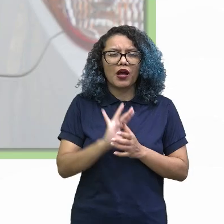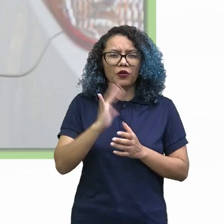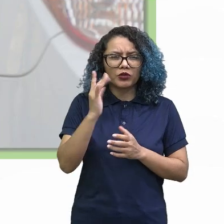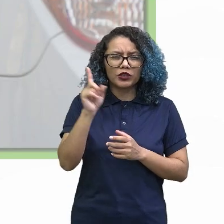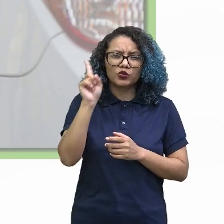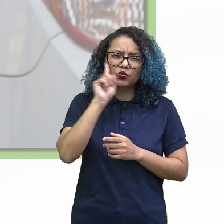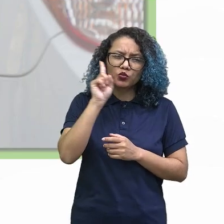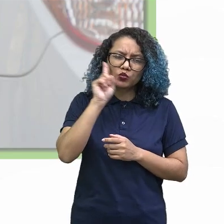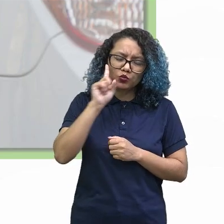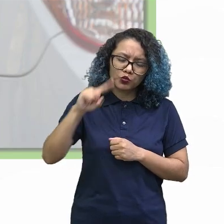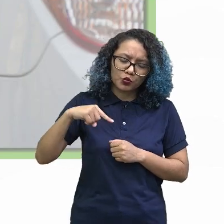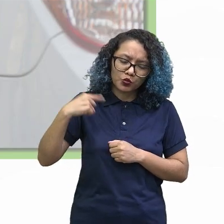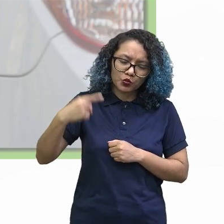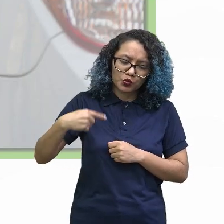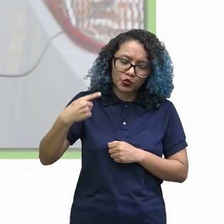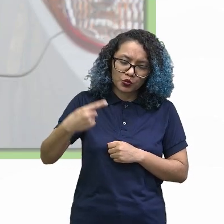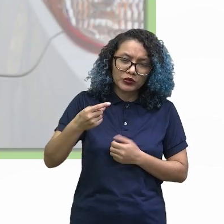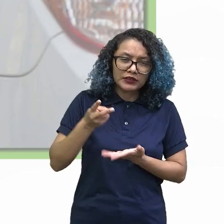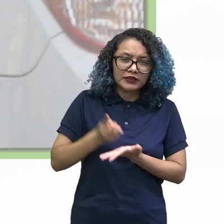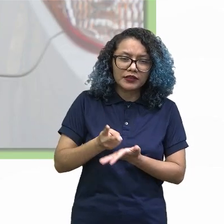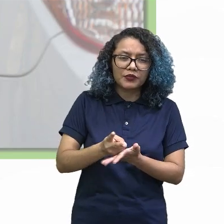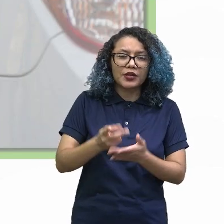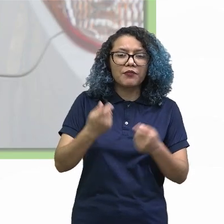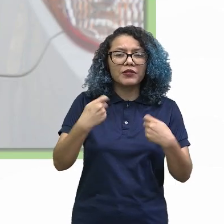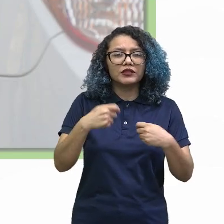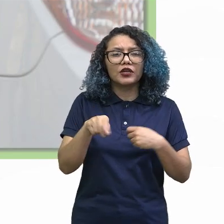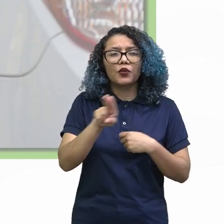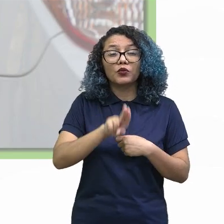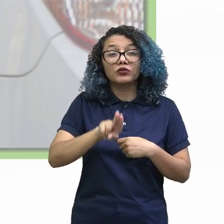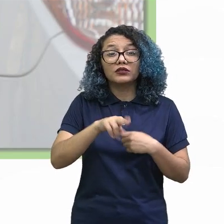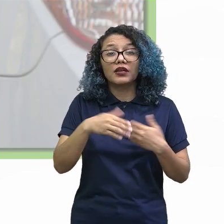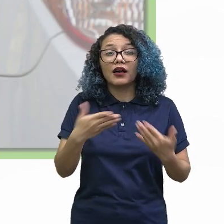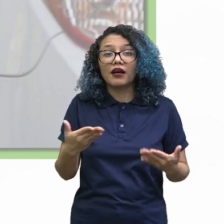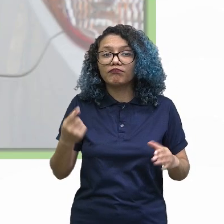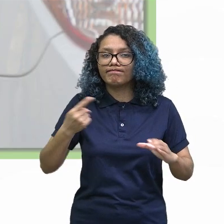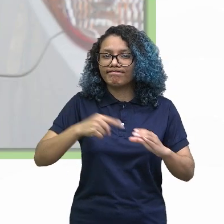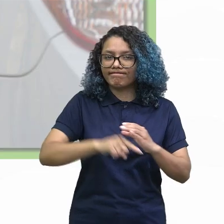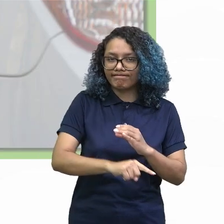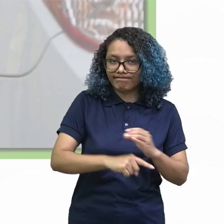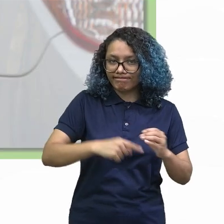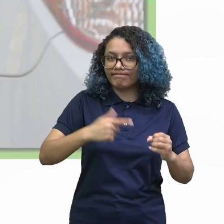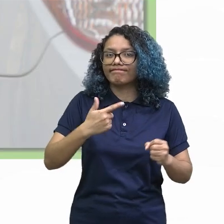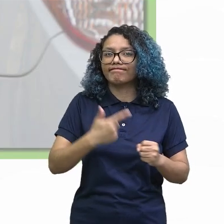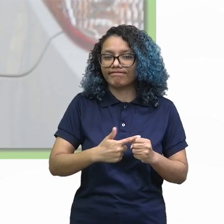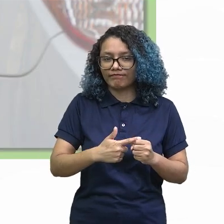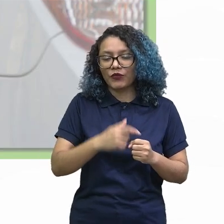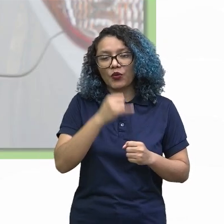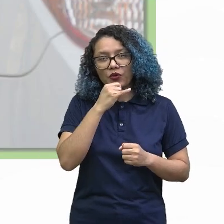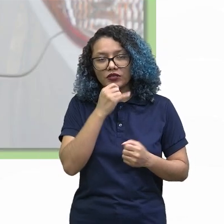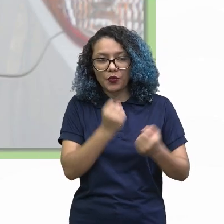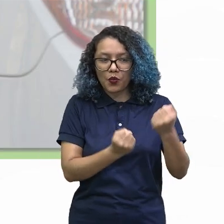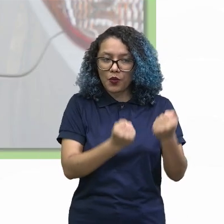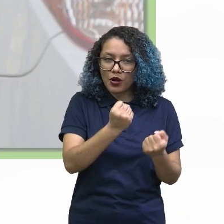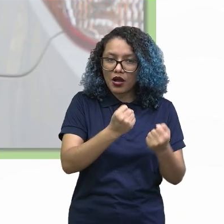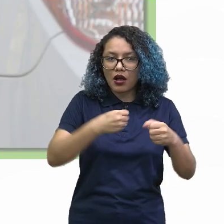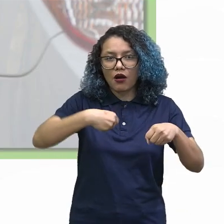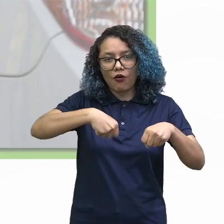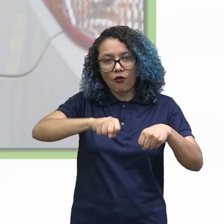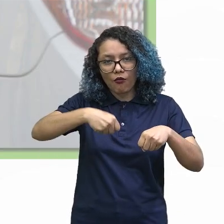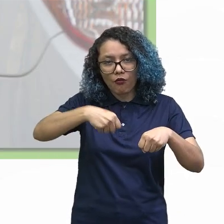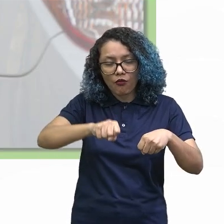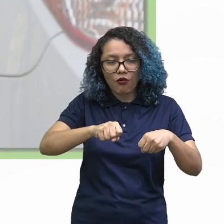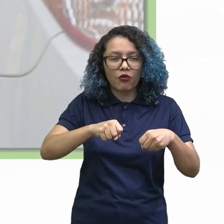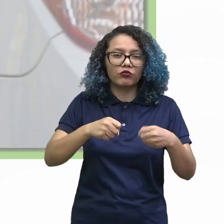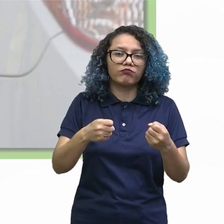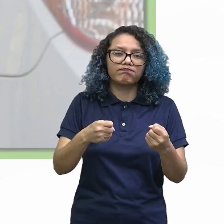a todo momento é necessário o uso de combustíveis fósseis, né? No caso do carro, da moto,